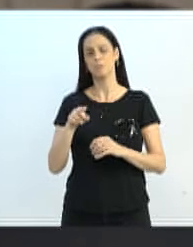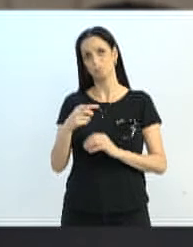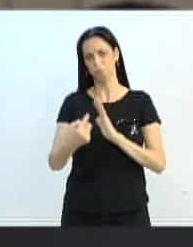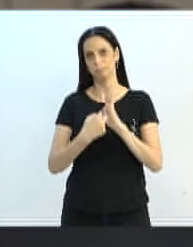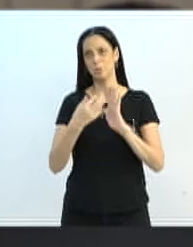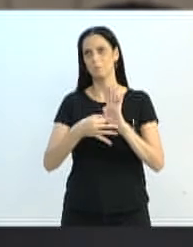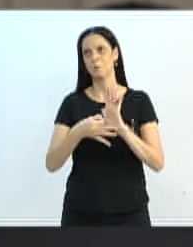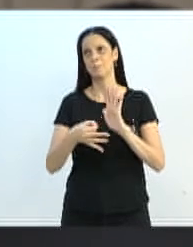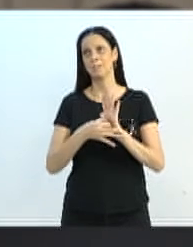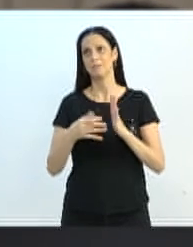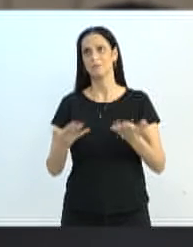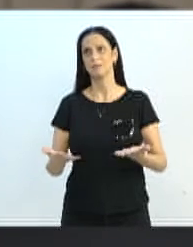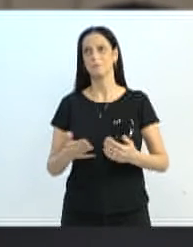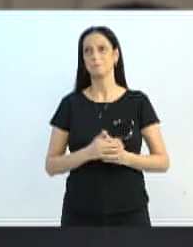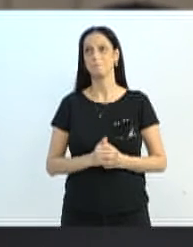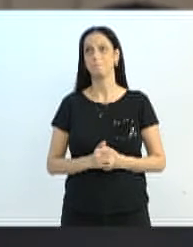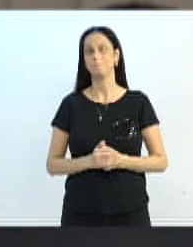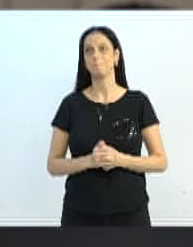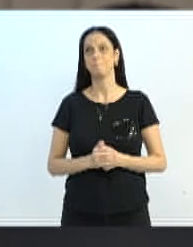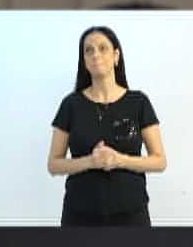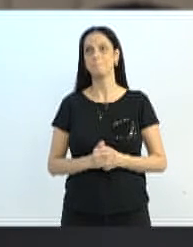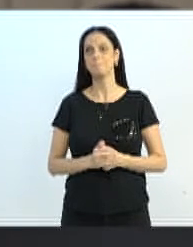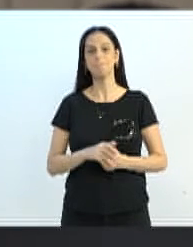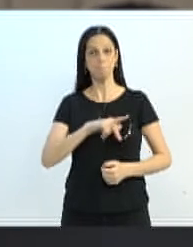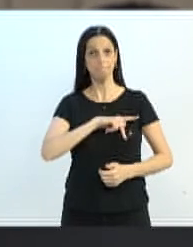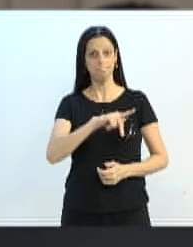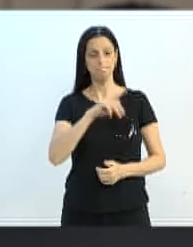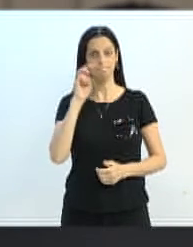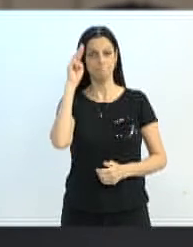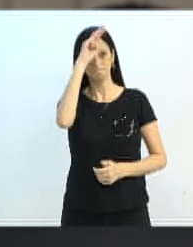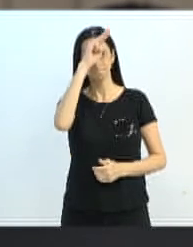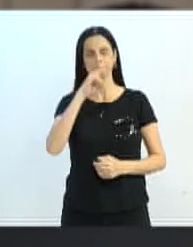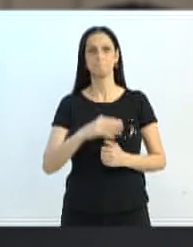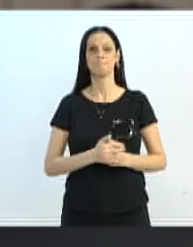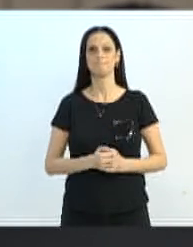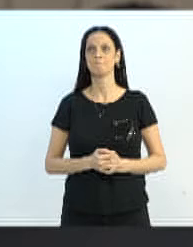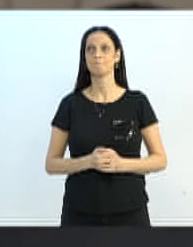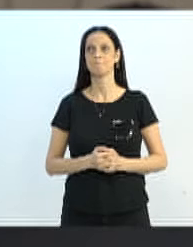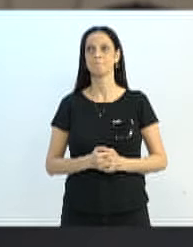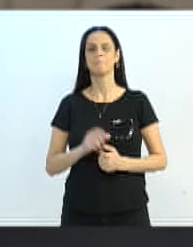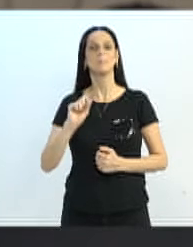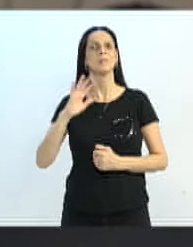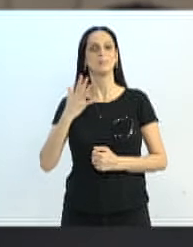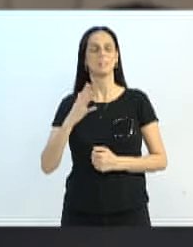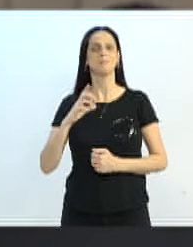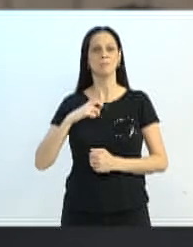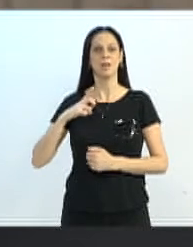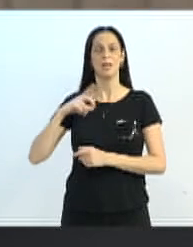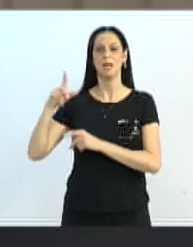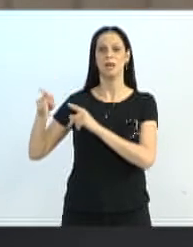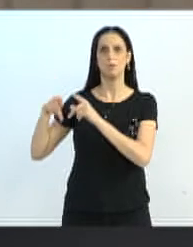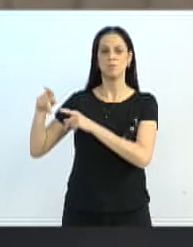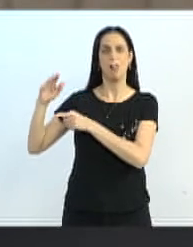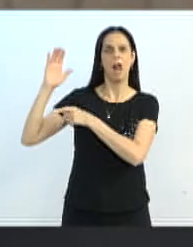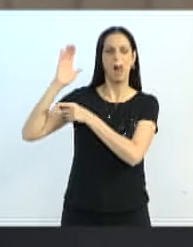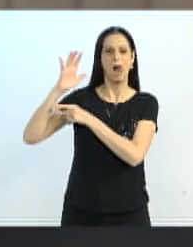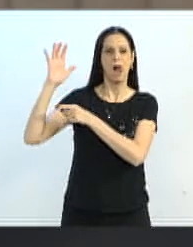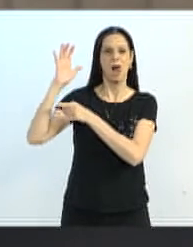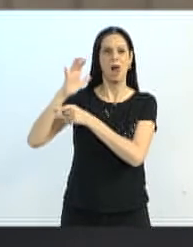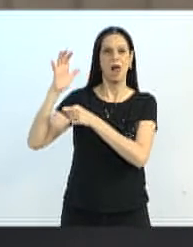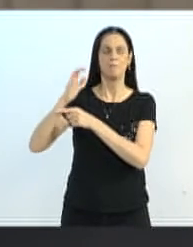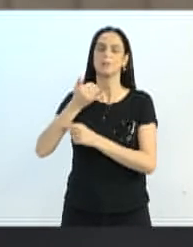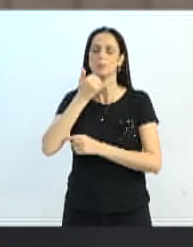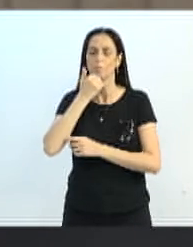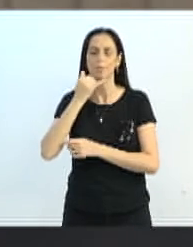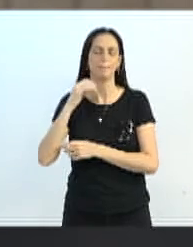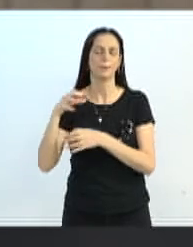opinião é de que o presidente Bolsonaro está sendo ameaçado, inclusive, de cassação